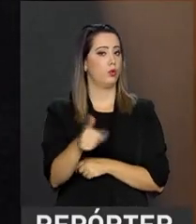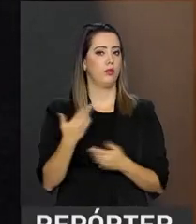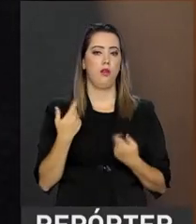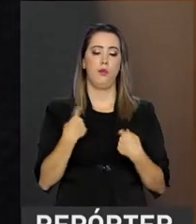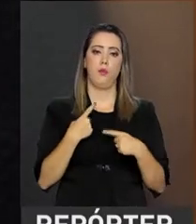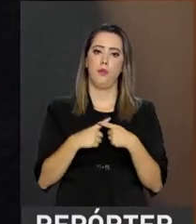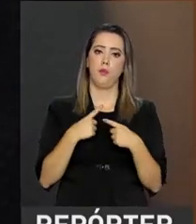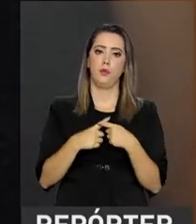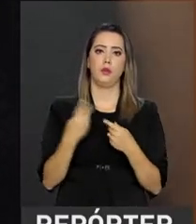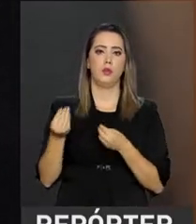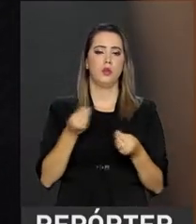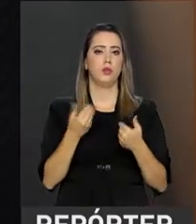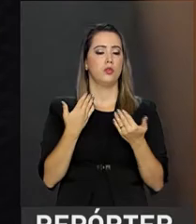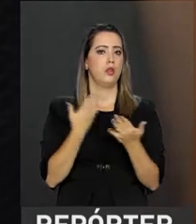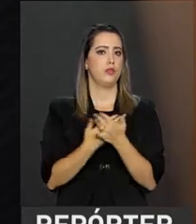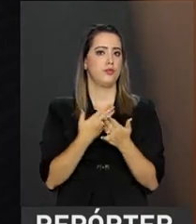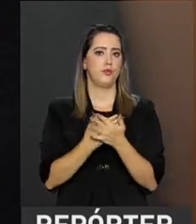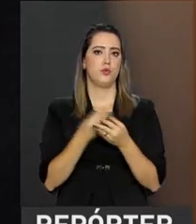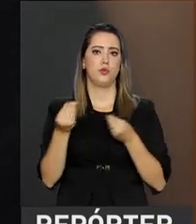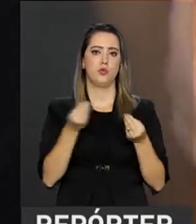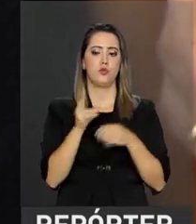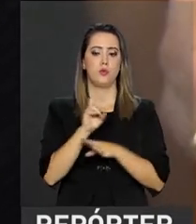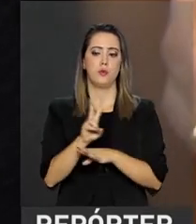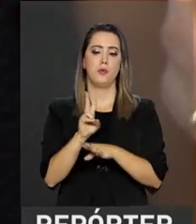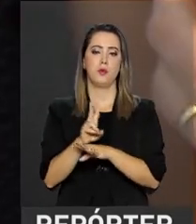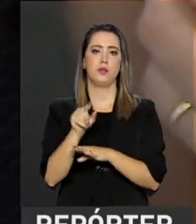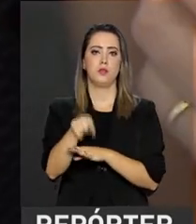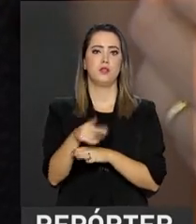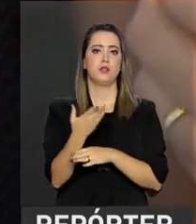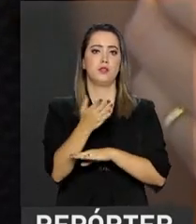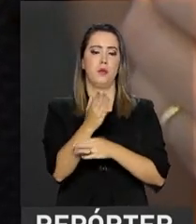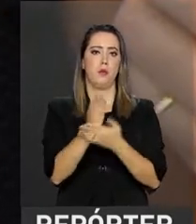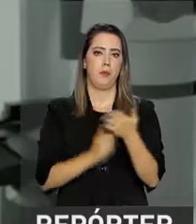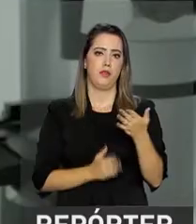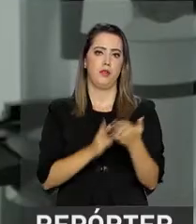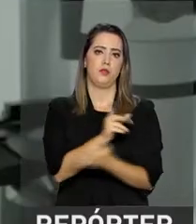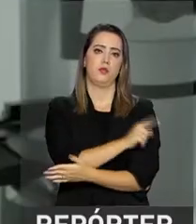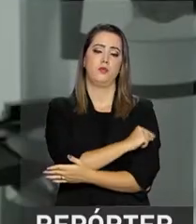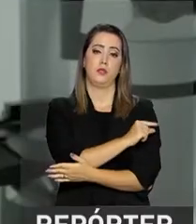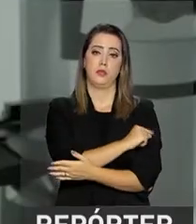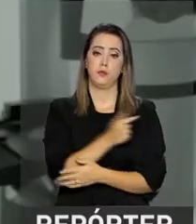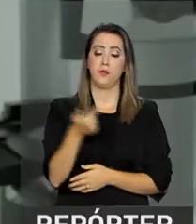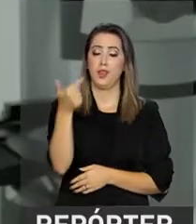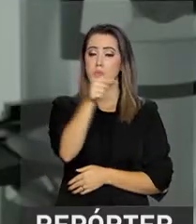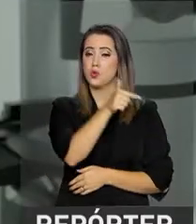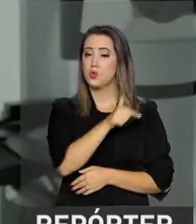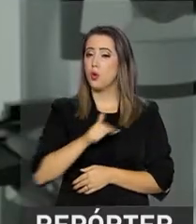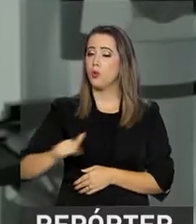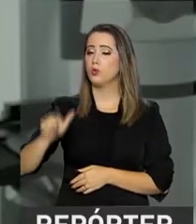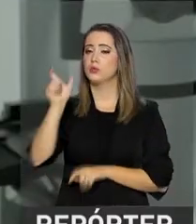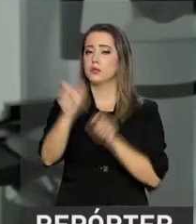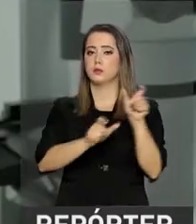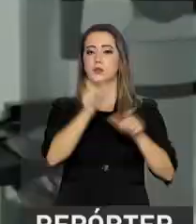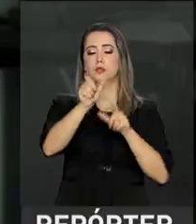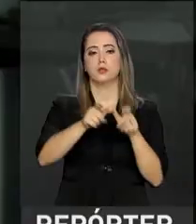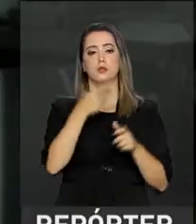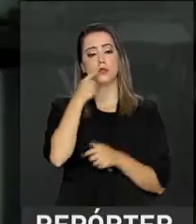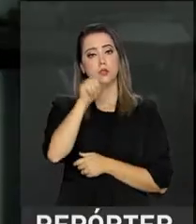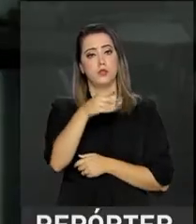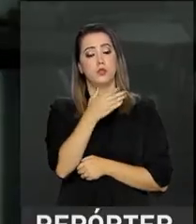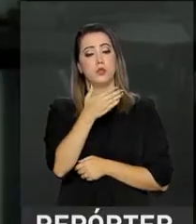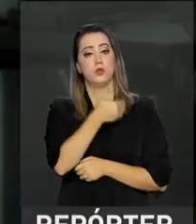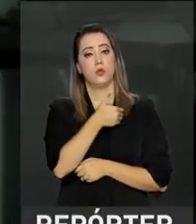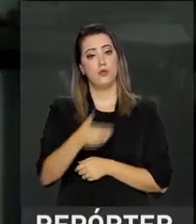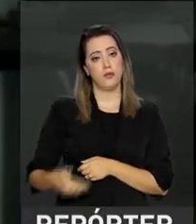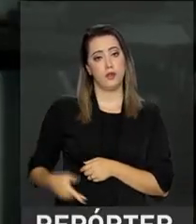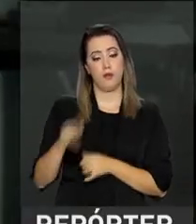casos não existe estudo da eficácia da imunização por dose fracionada. Para as demais pessoas, o governo garante que a